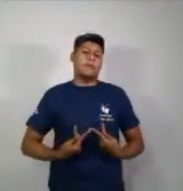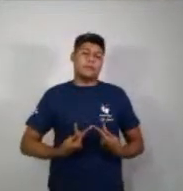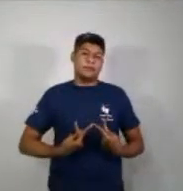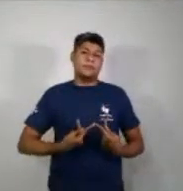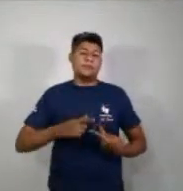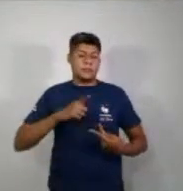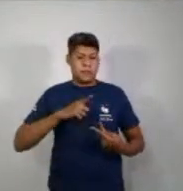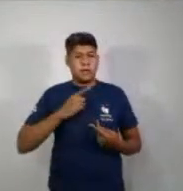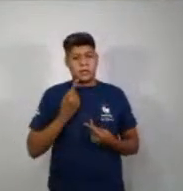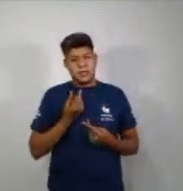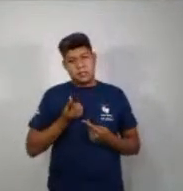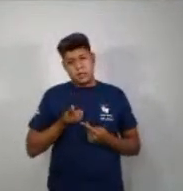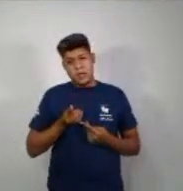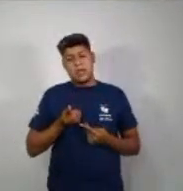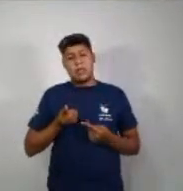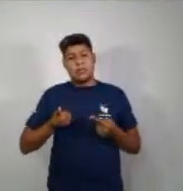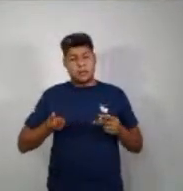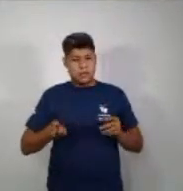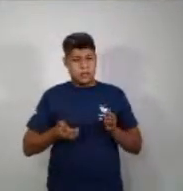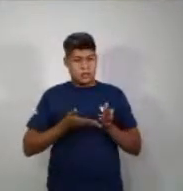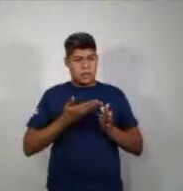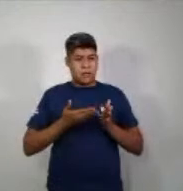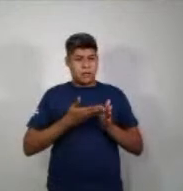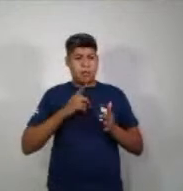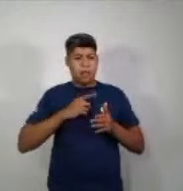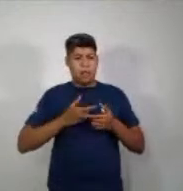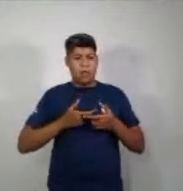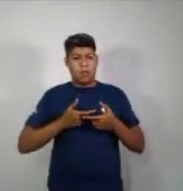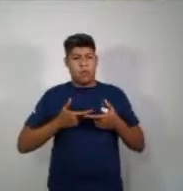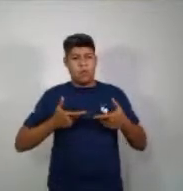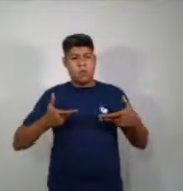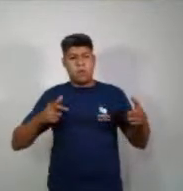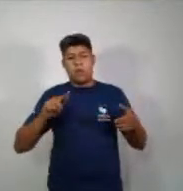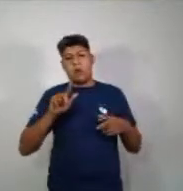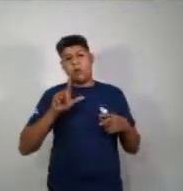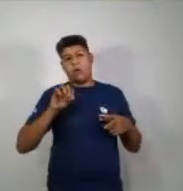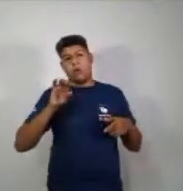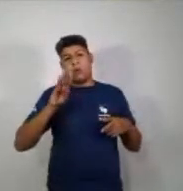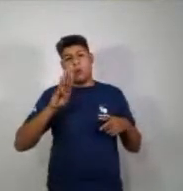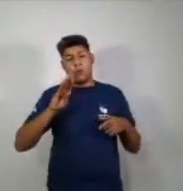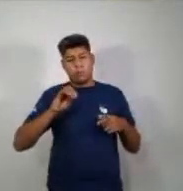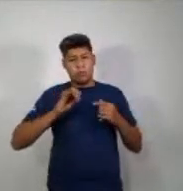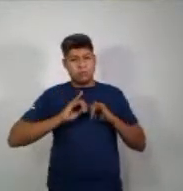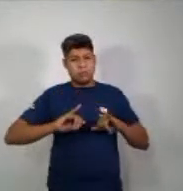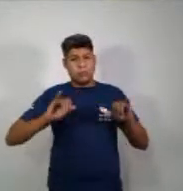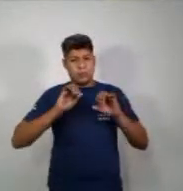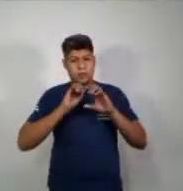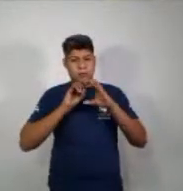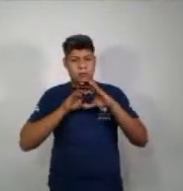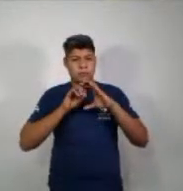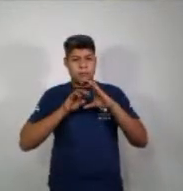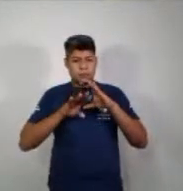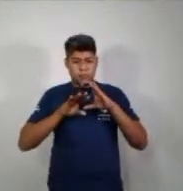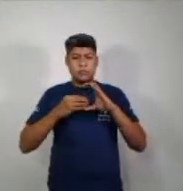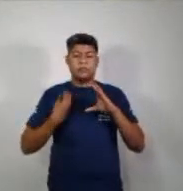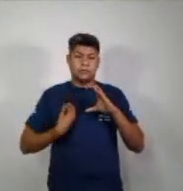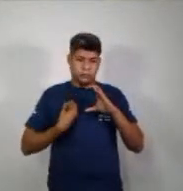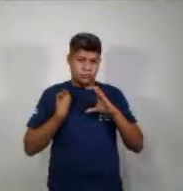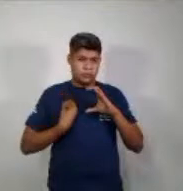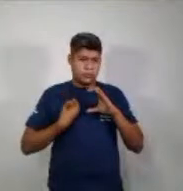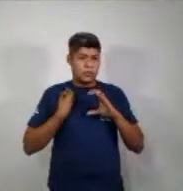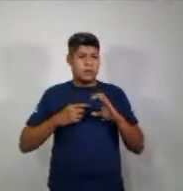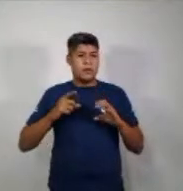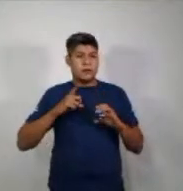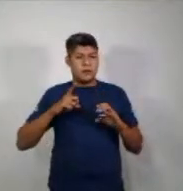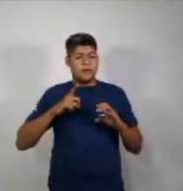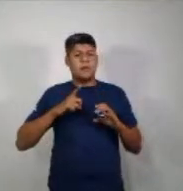que são 17 volumes, uma coisa enorme, que a Editora Globo publicou e depois republicou, que ele fez todas